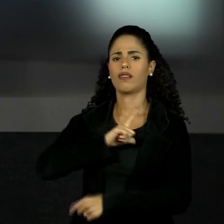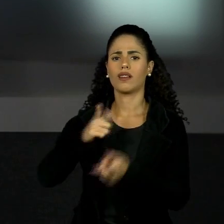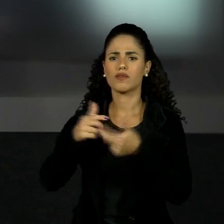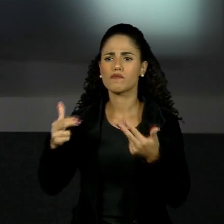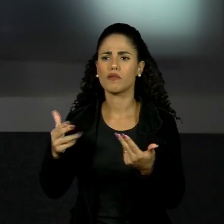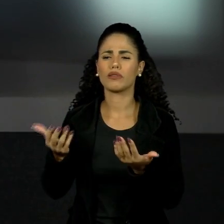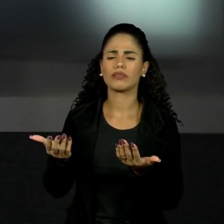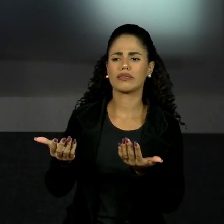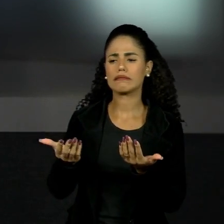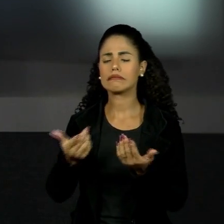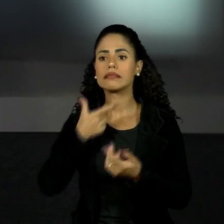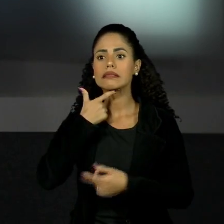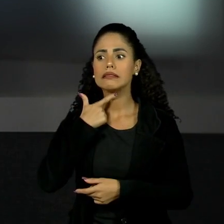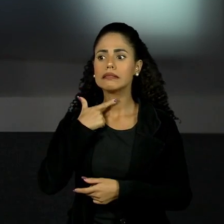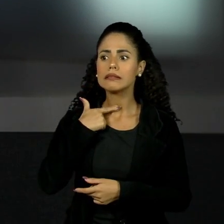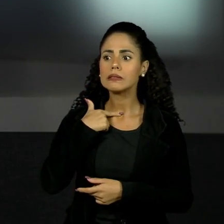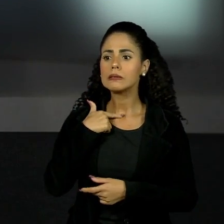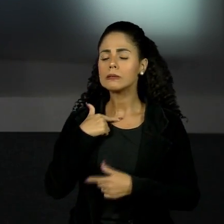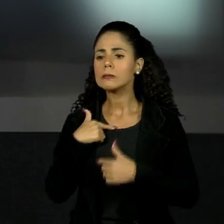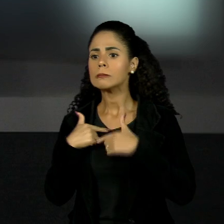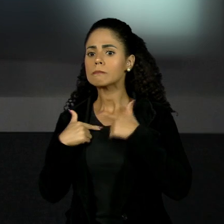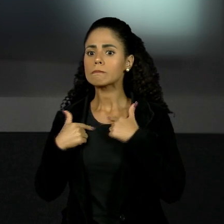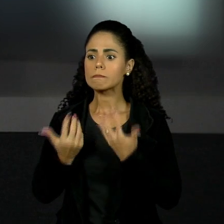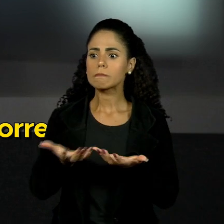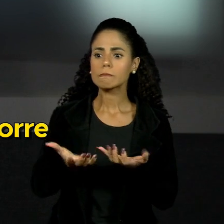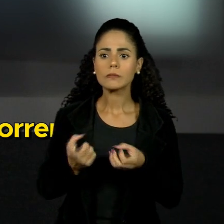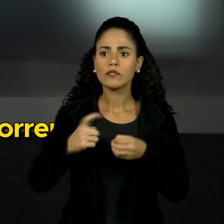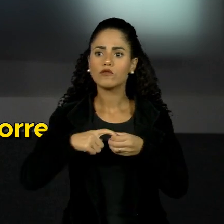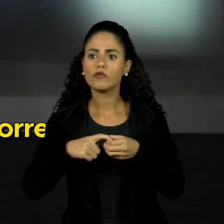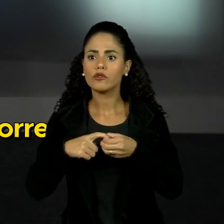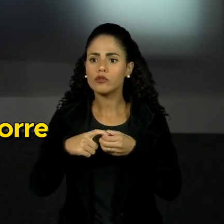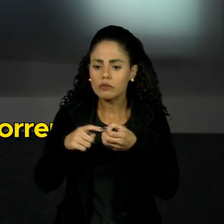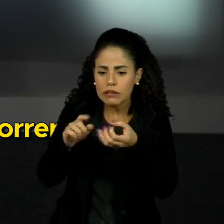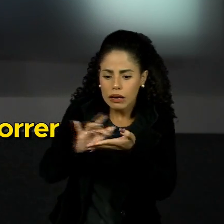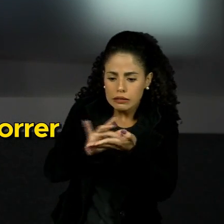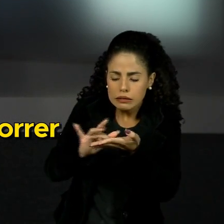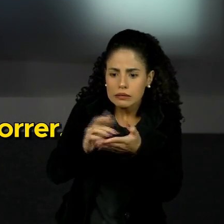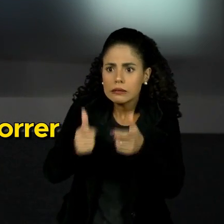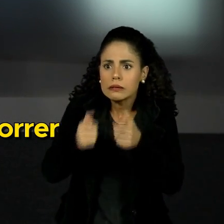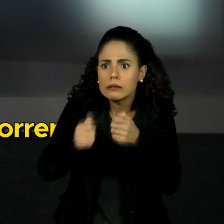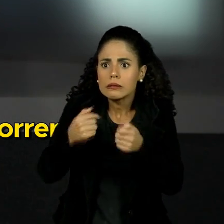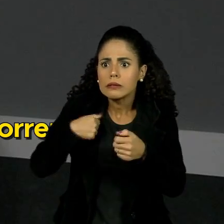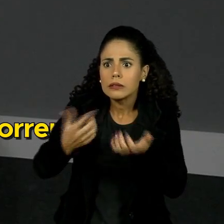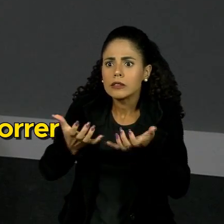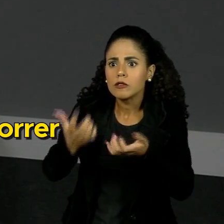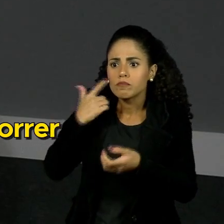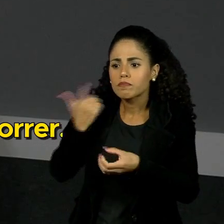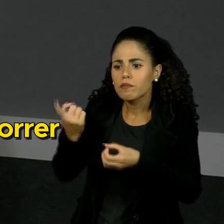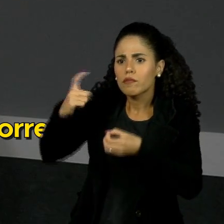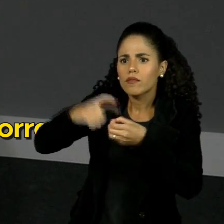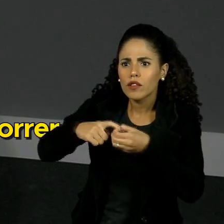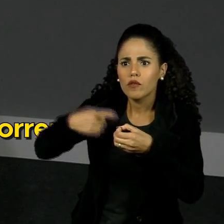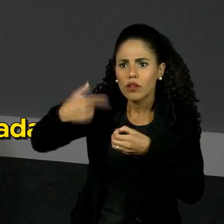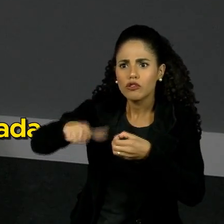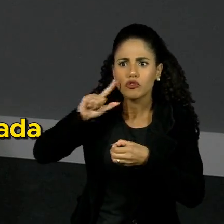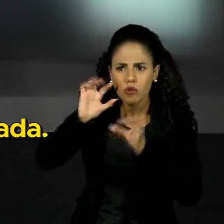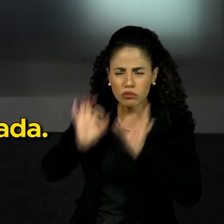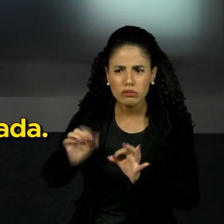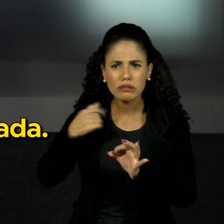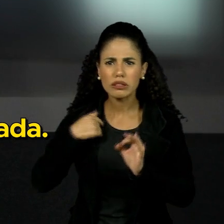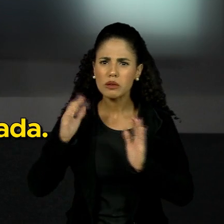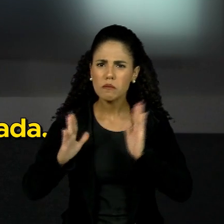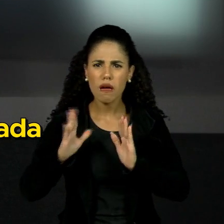aquele desejo que ele tem de retornar. E eu penso que a qualquer momento pode ocorrer. Hoje